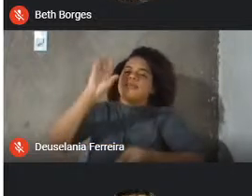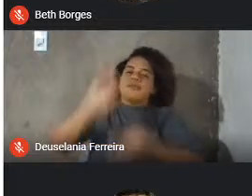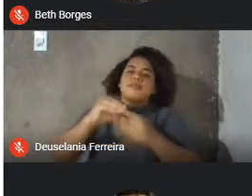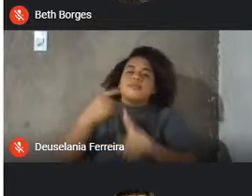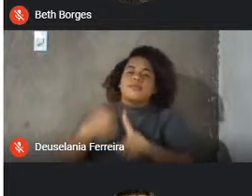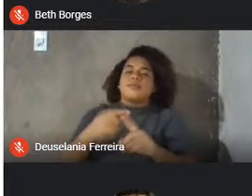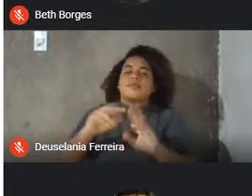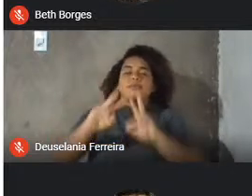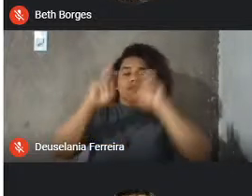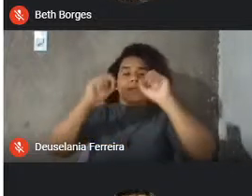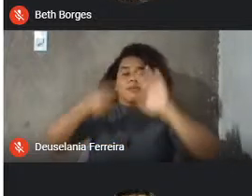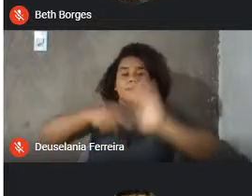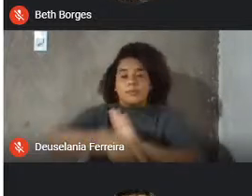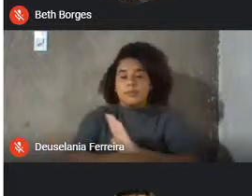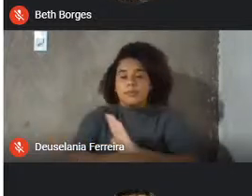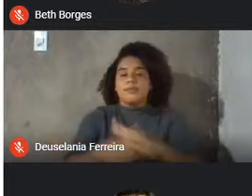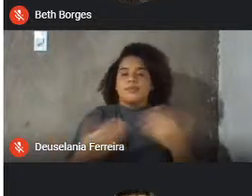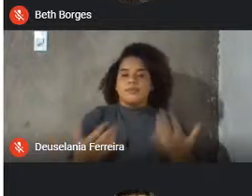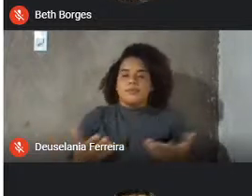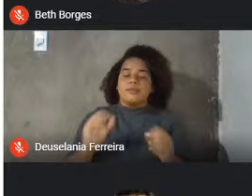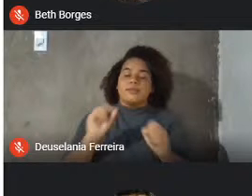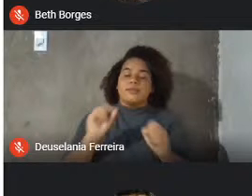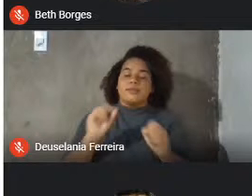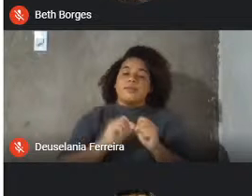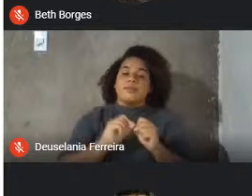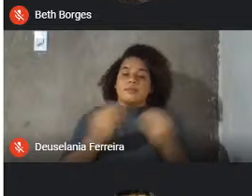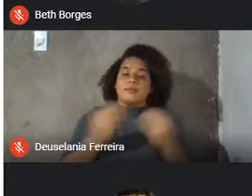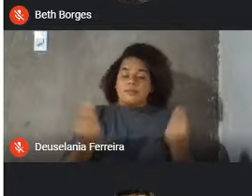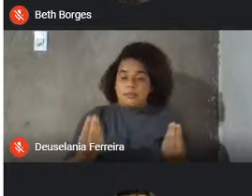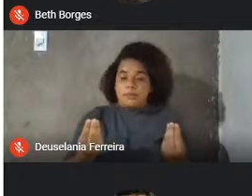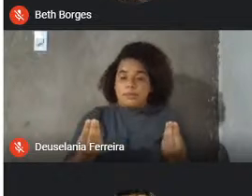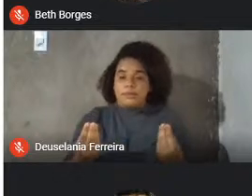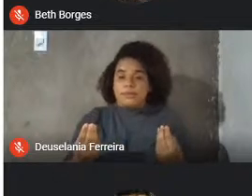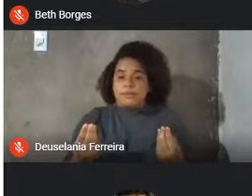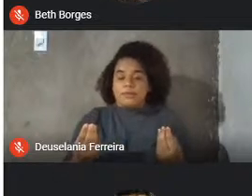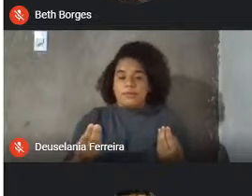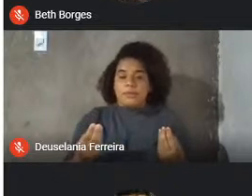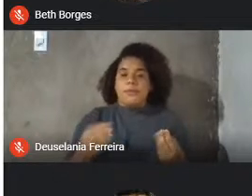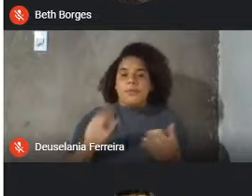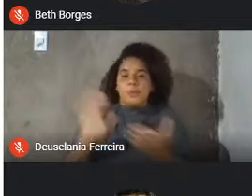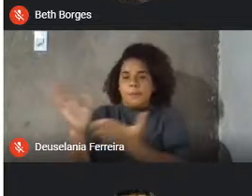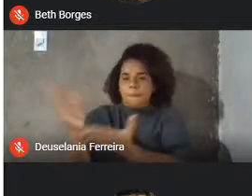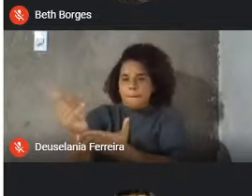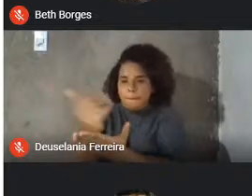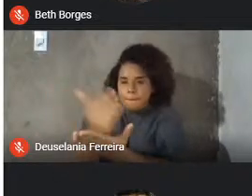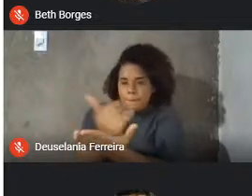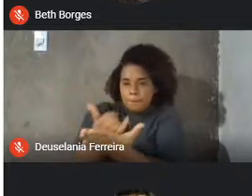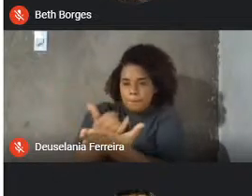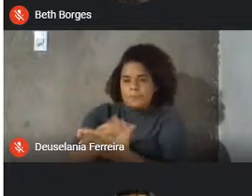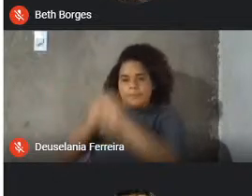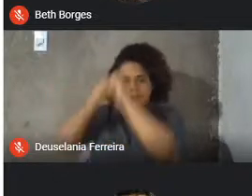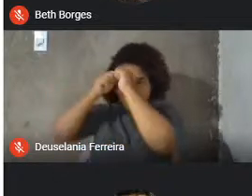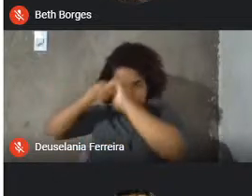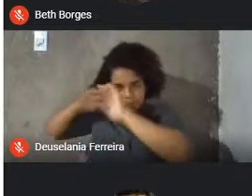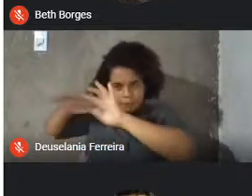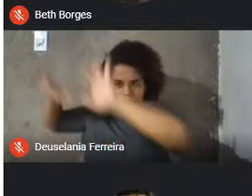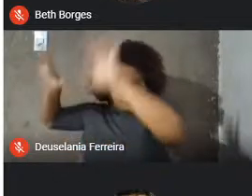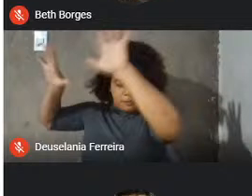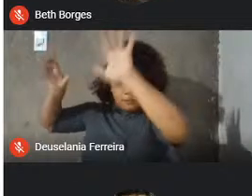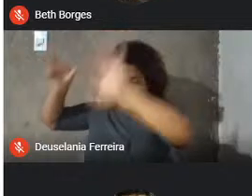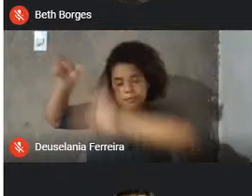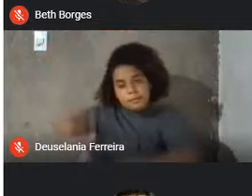que a gente faz? A gente aí já pega esses dados, onde entra em correlação com os dados